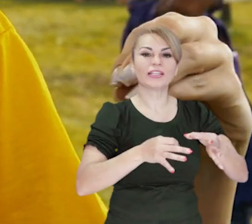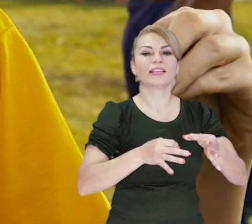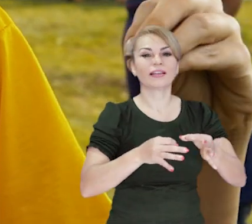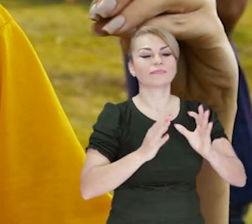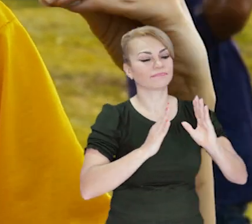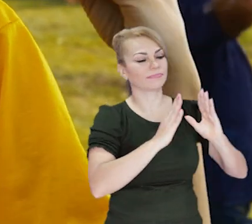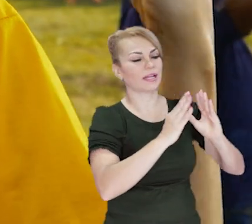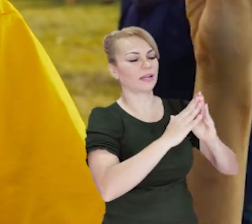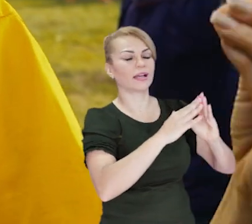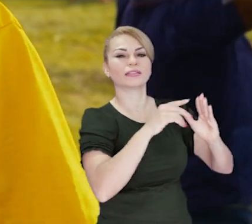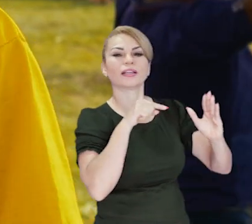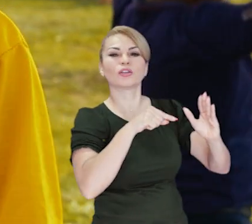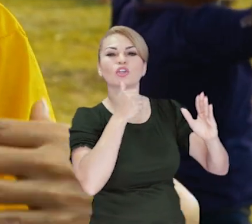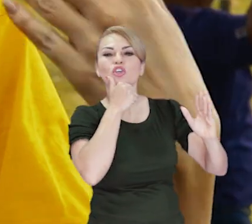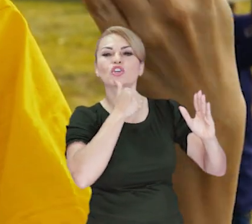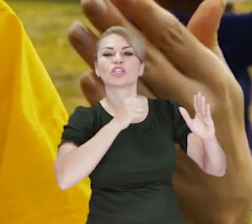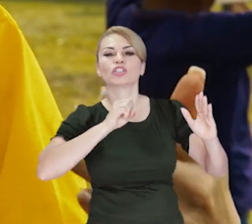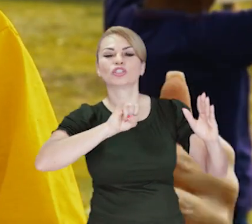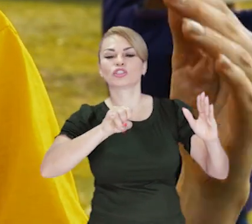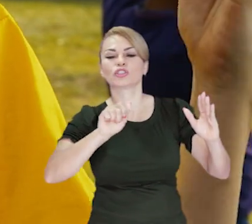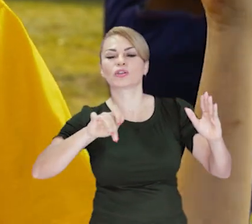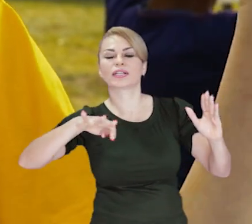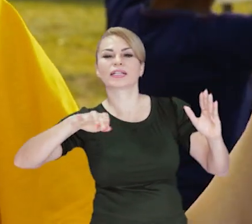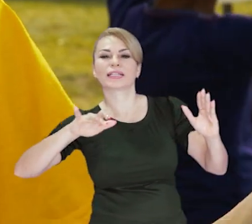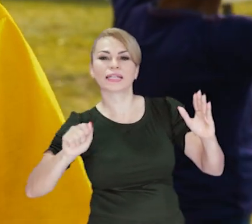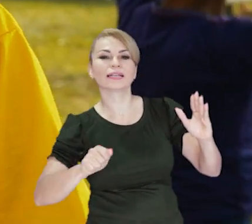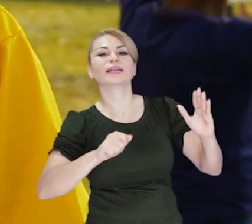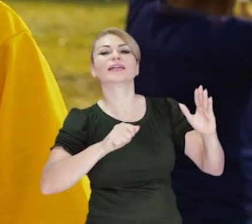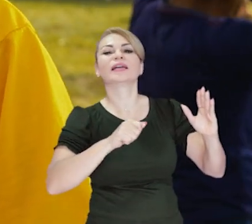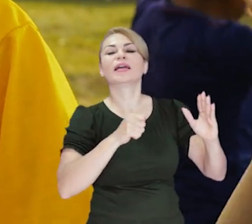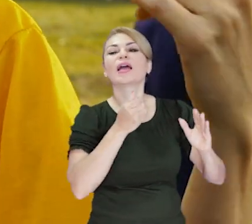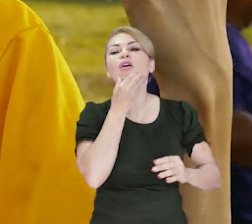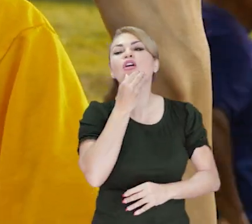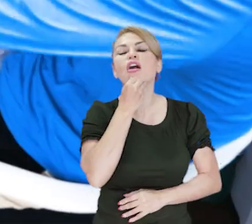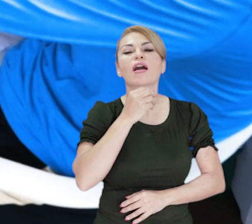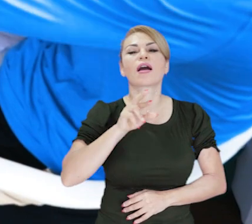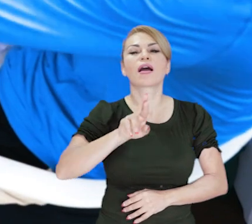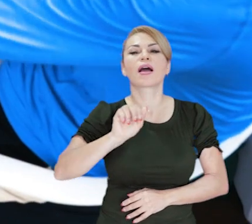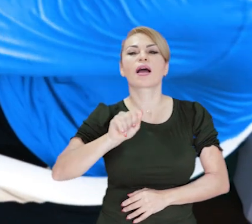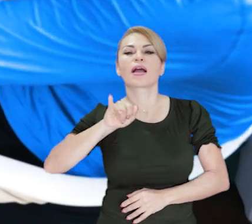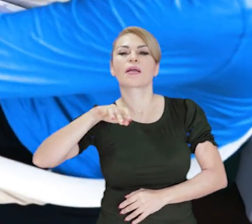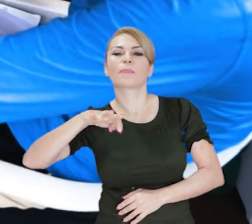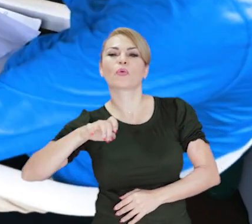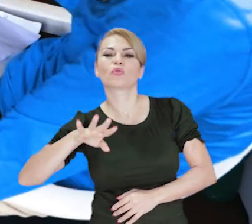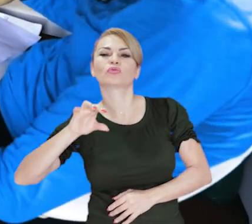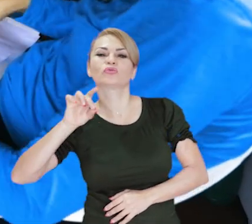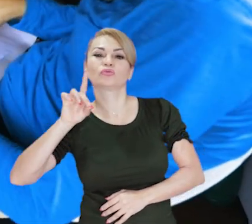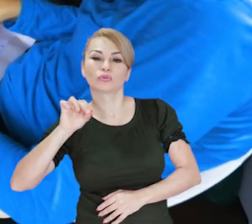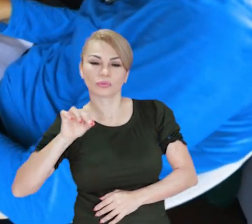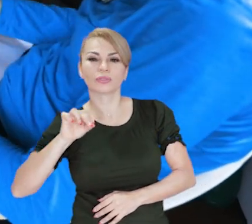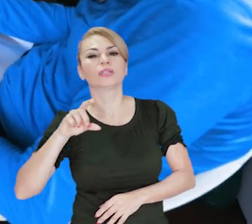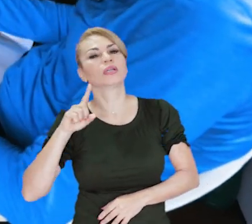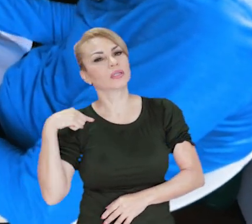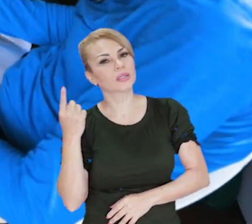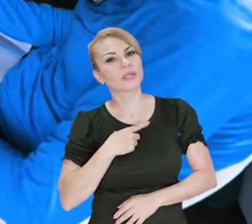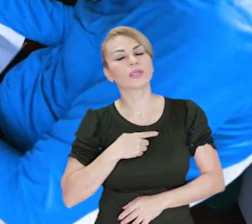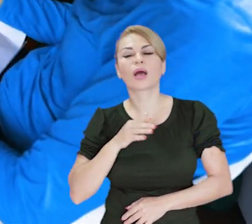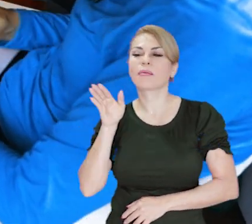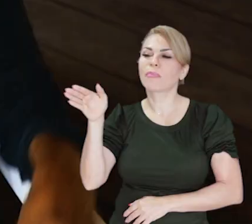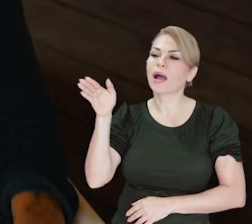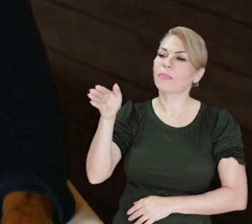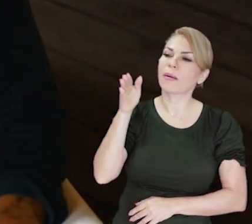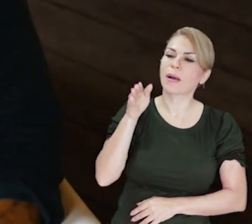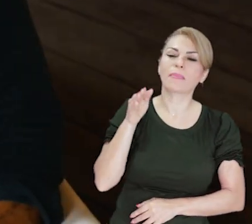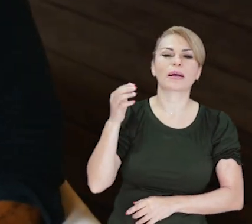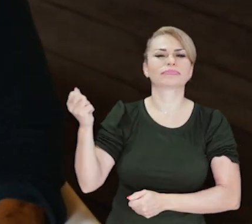ali, e aí na conversa junto à comunidade, quando fomos conhecer, ele contou o caso dos pais, sobre